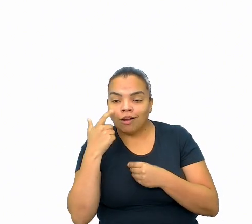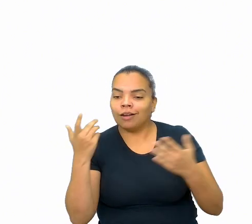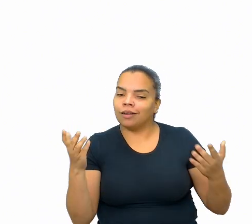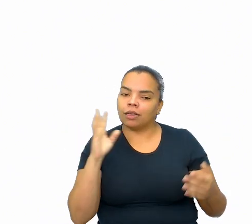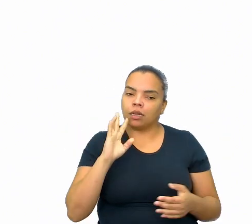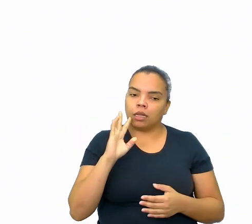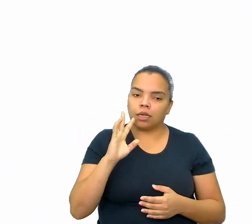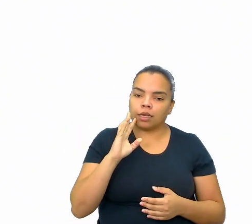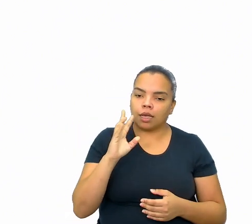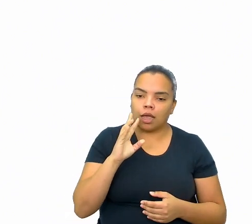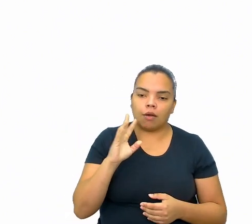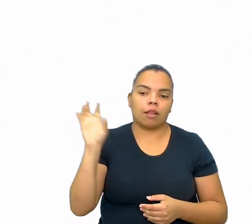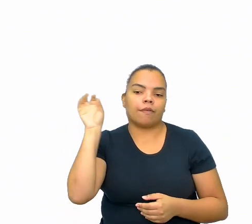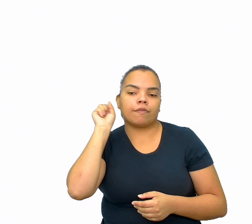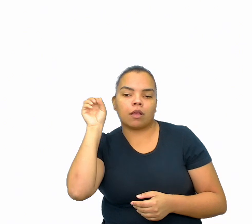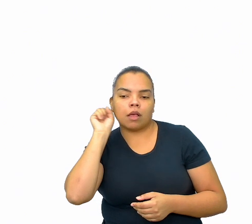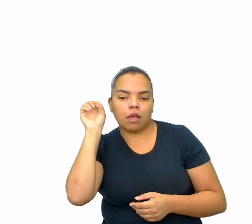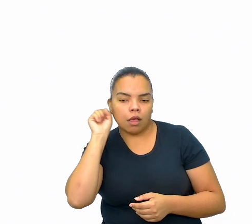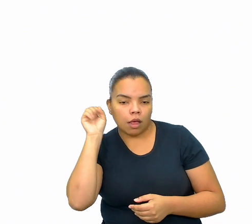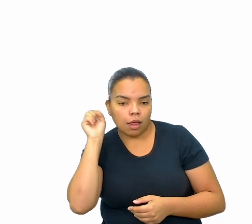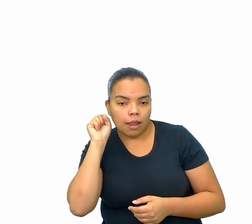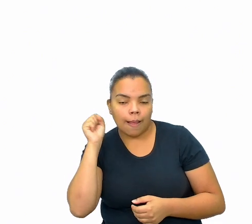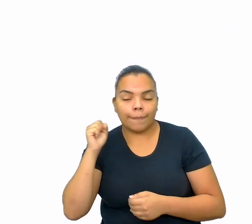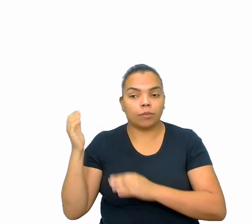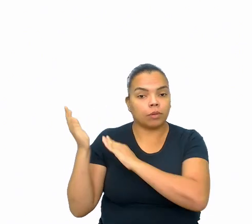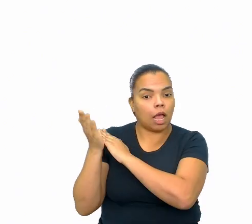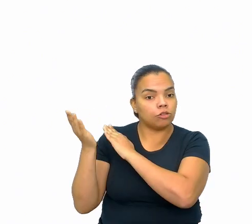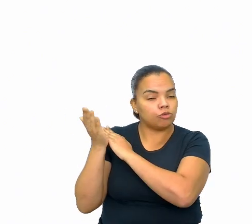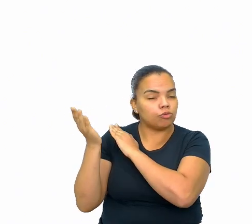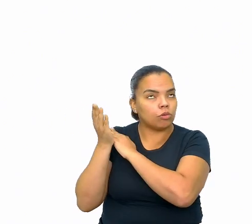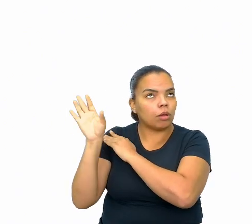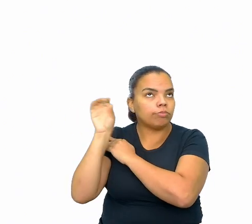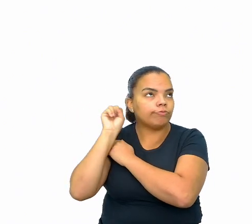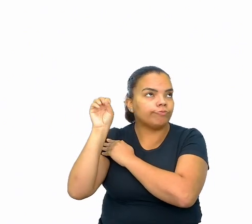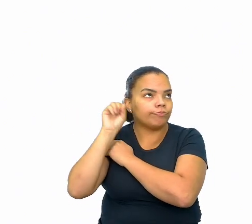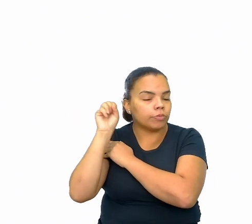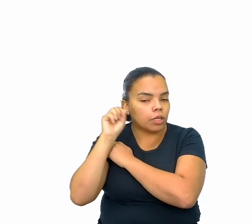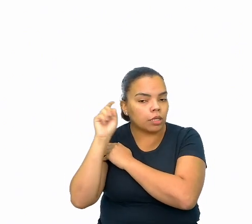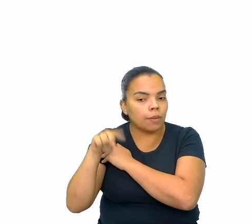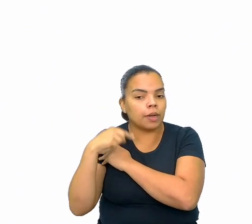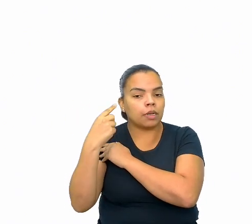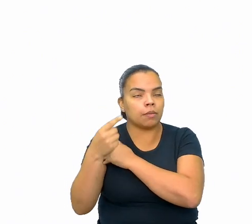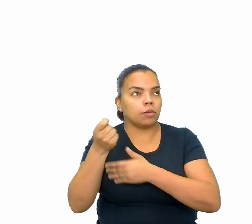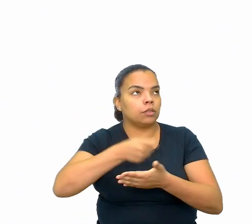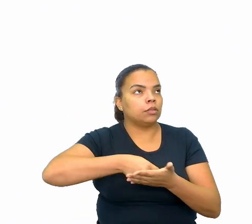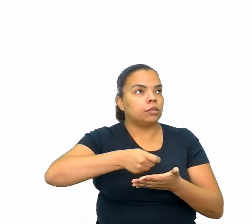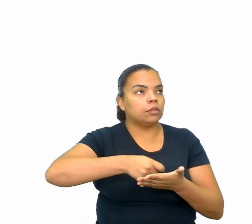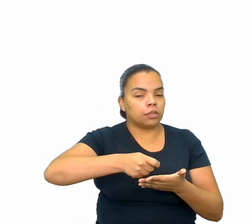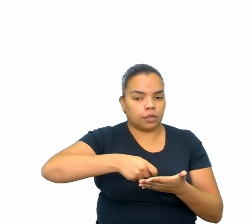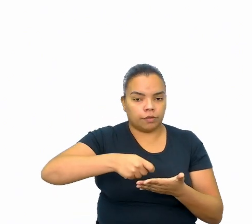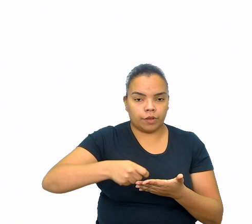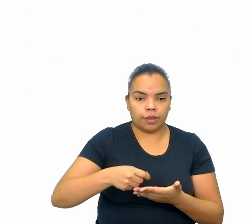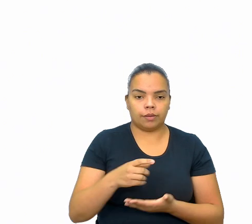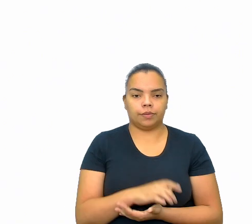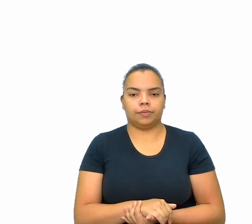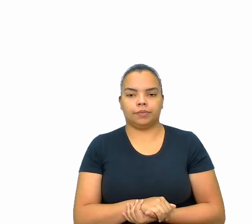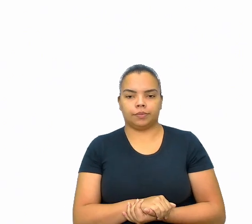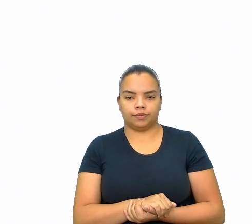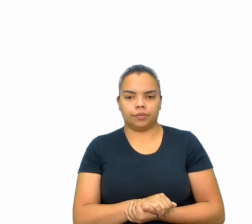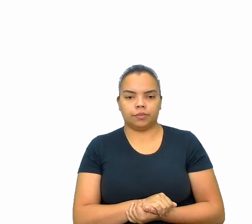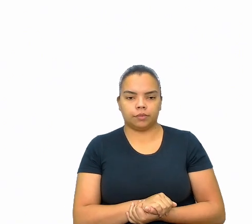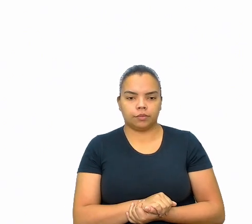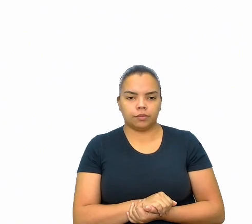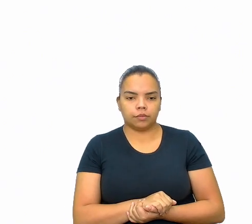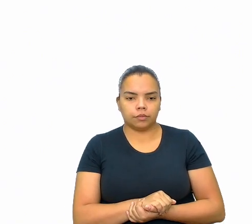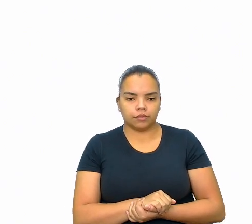Fernanda, ela recorre à fala, representando ao 100 de centos, né? Então, ela